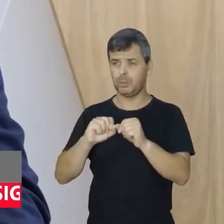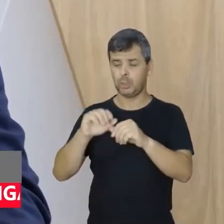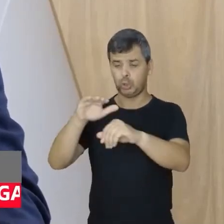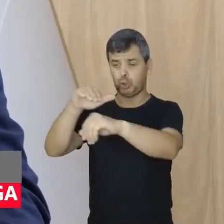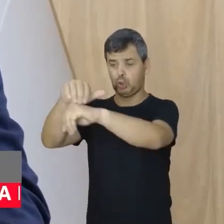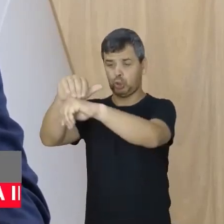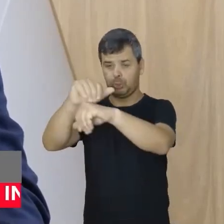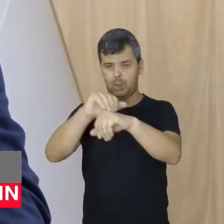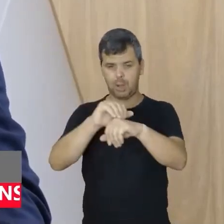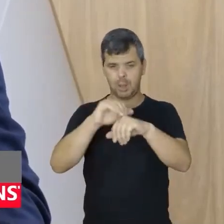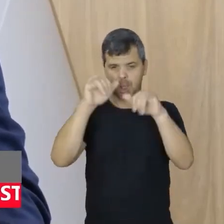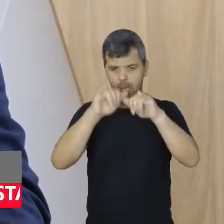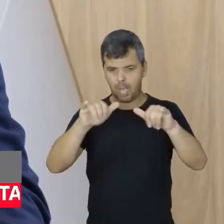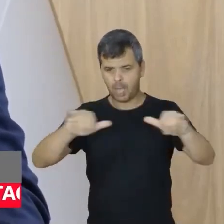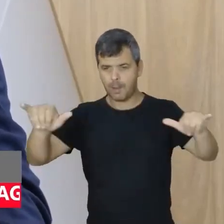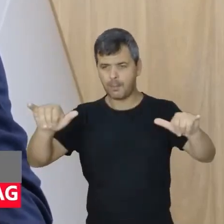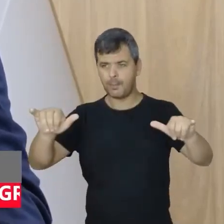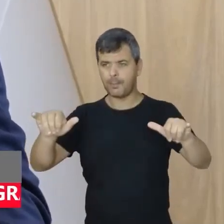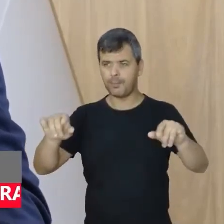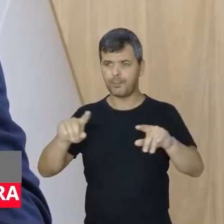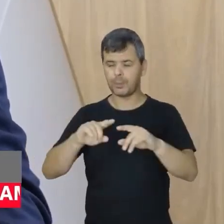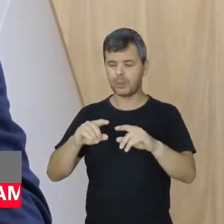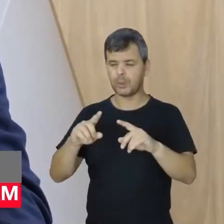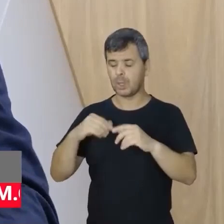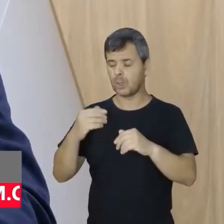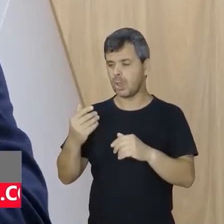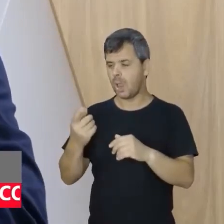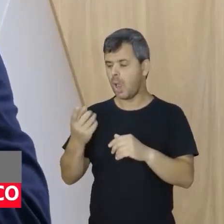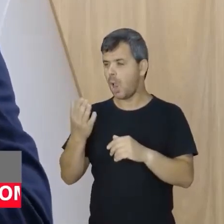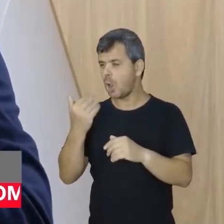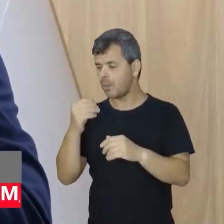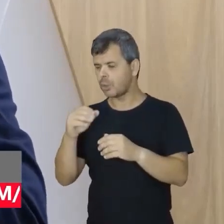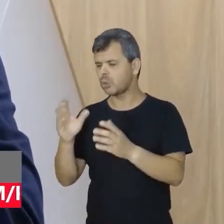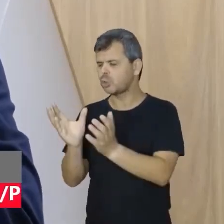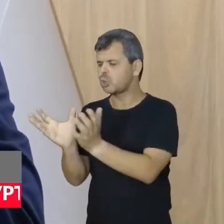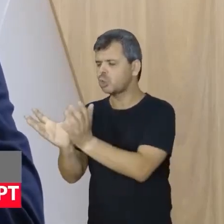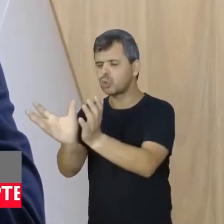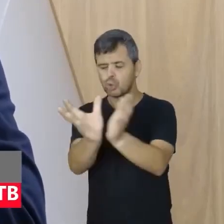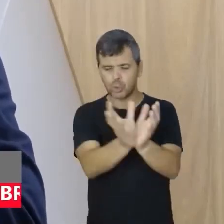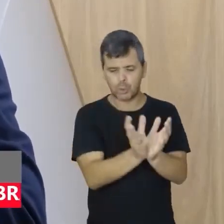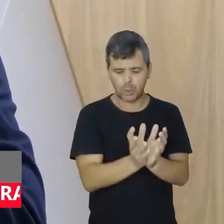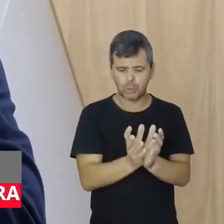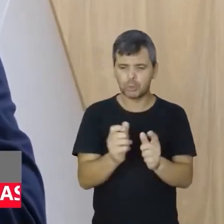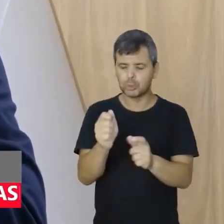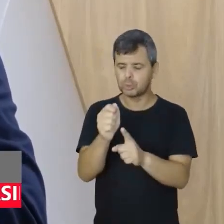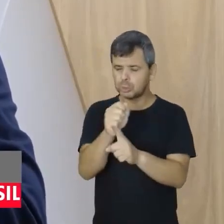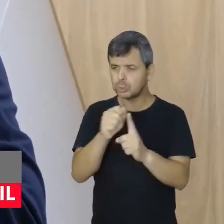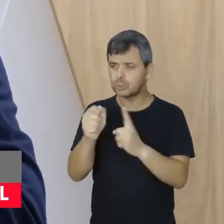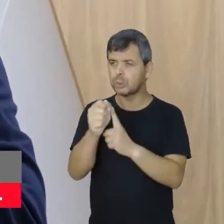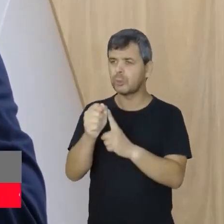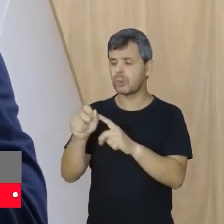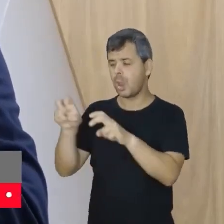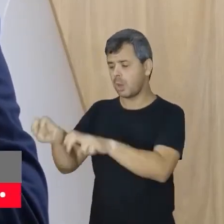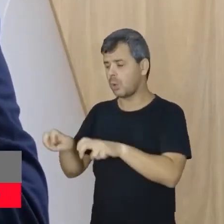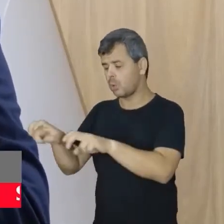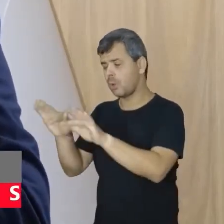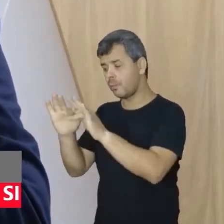chamada pública, Amanda, para receber oferta de alimentos das cooperativas e associações ligadas à